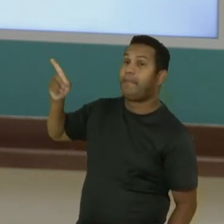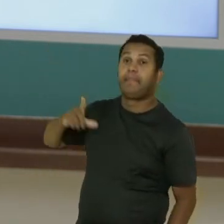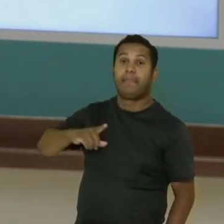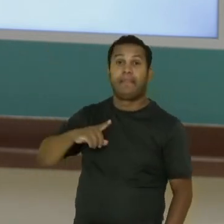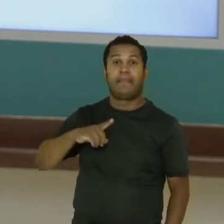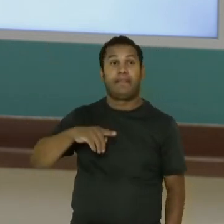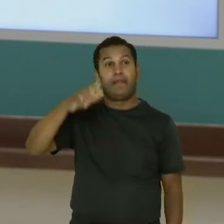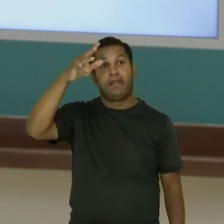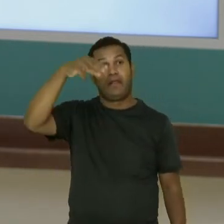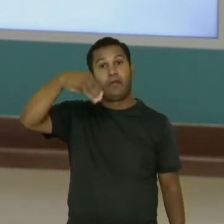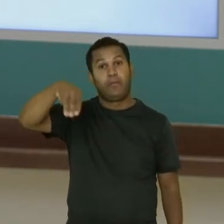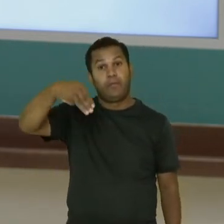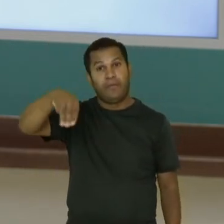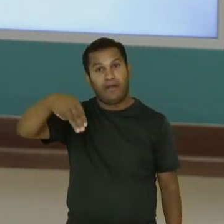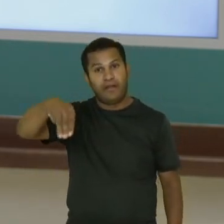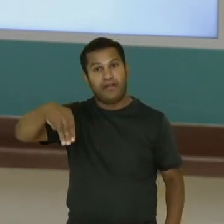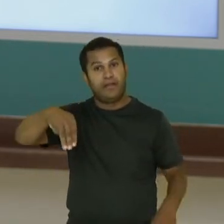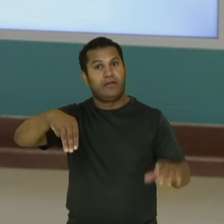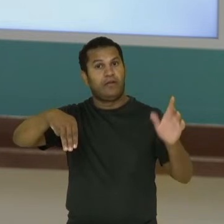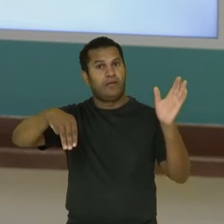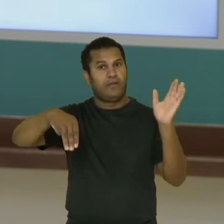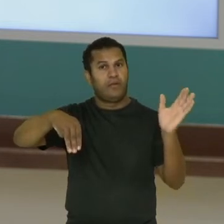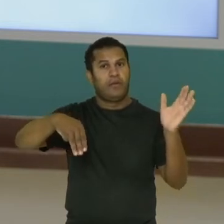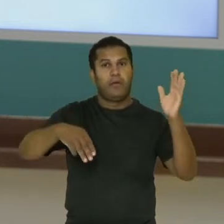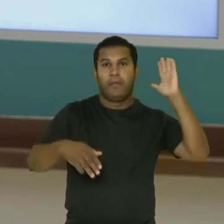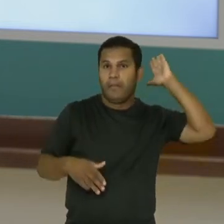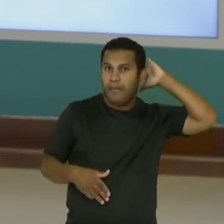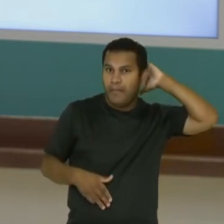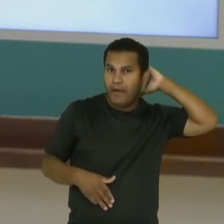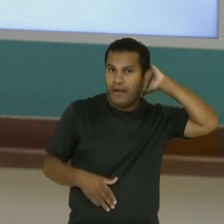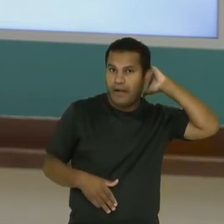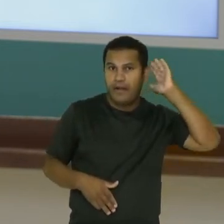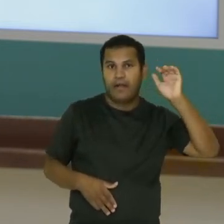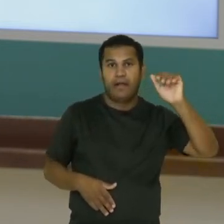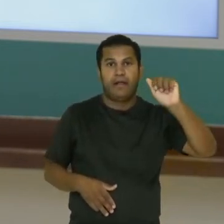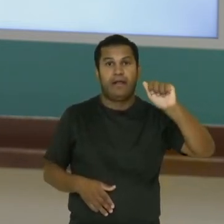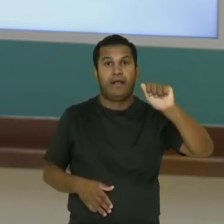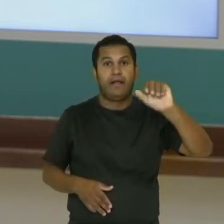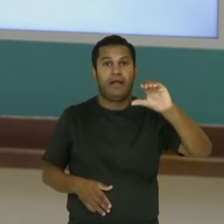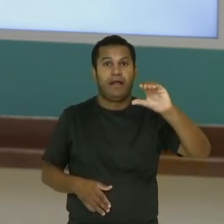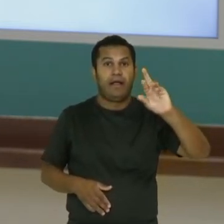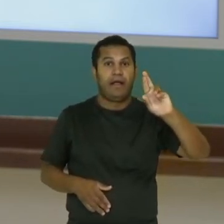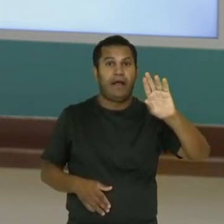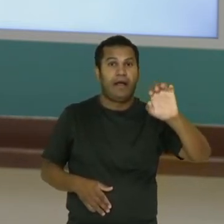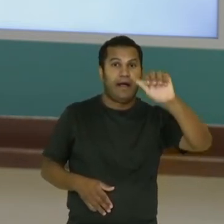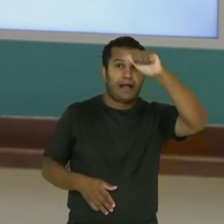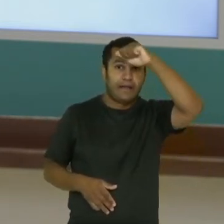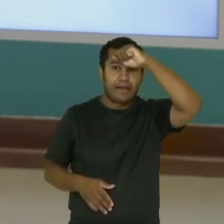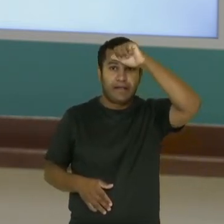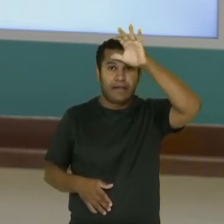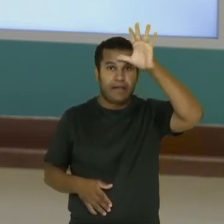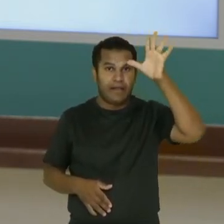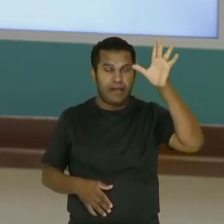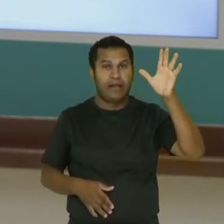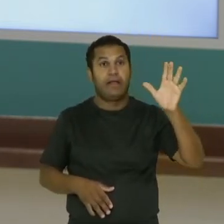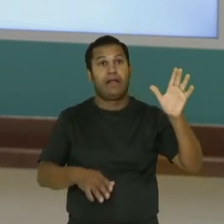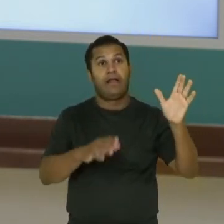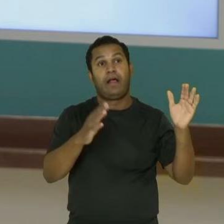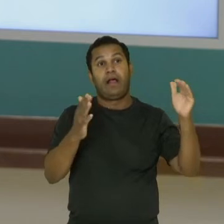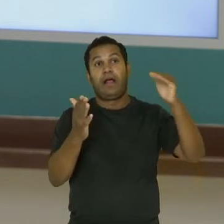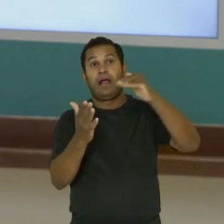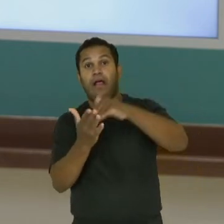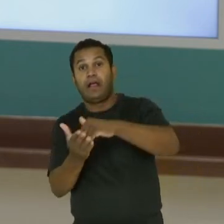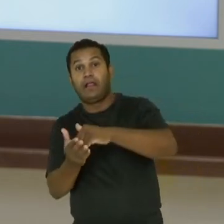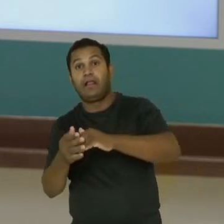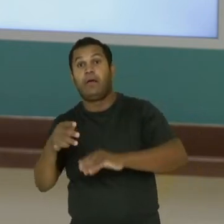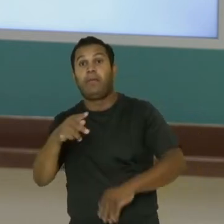ter o Maranhão e o Piauí pertencendo à região norte, por exemplo, né? A gente sabe que hoje, na atualidade, segundo a